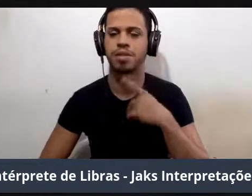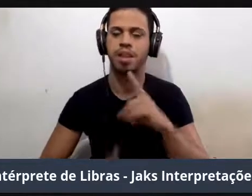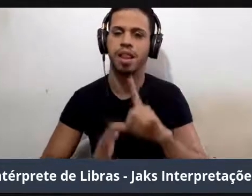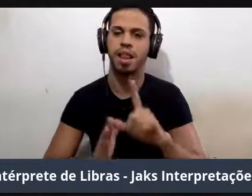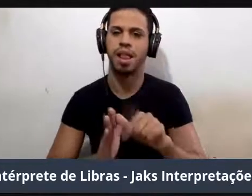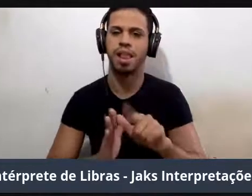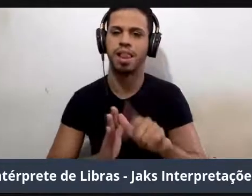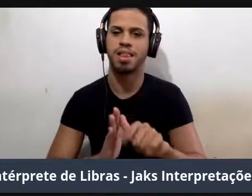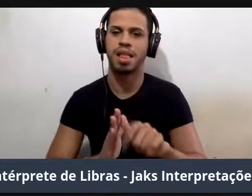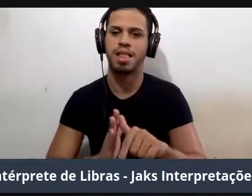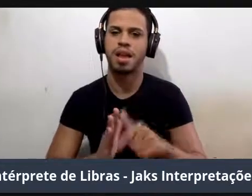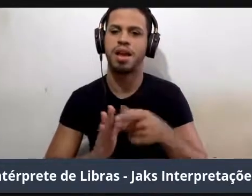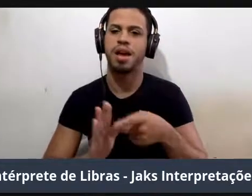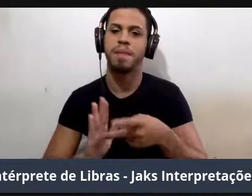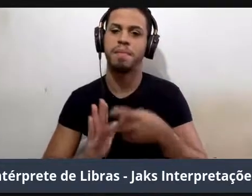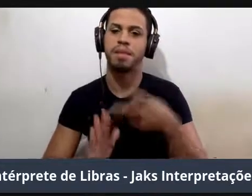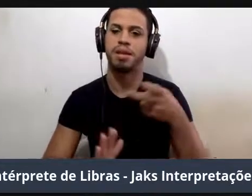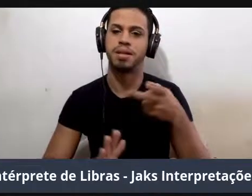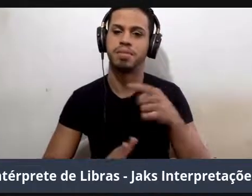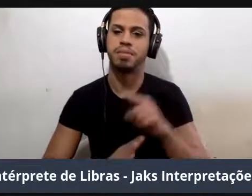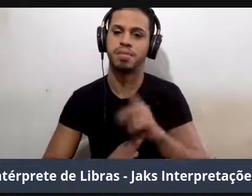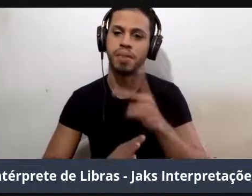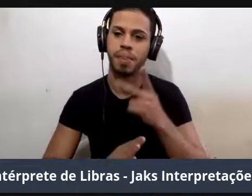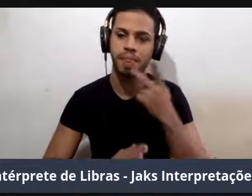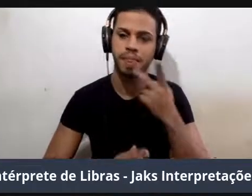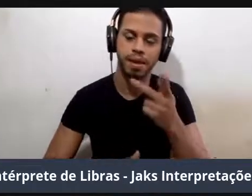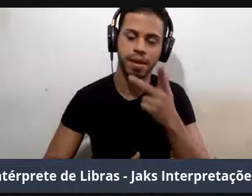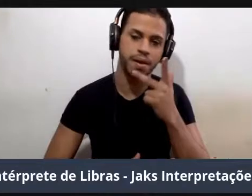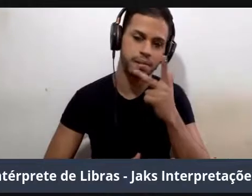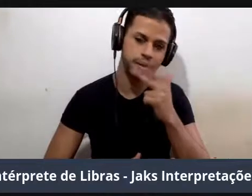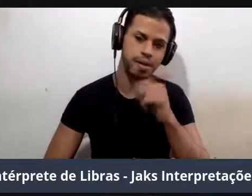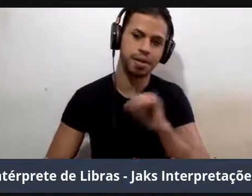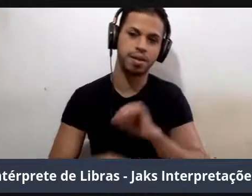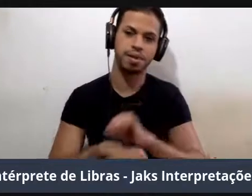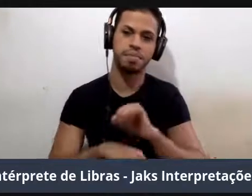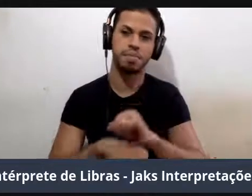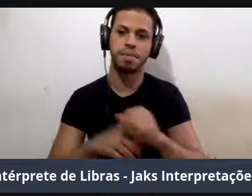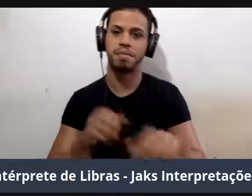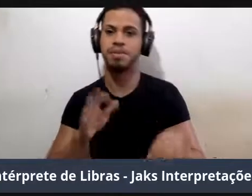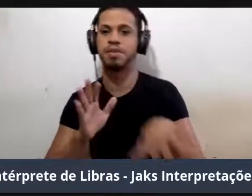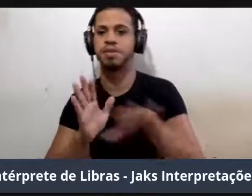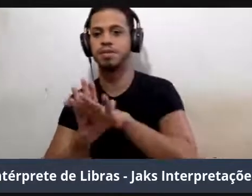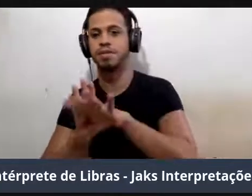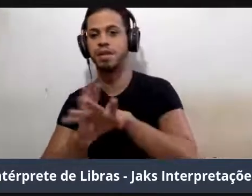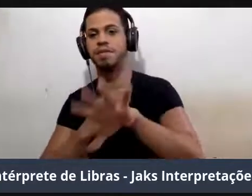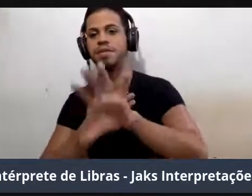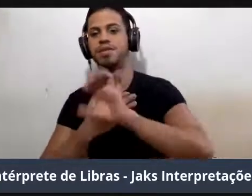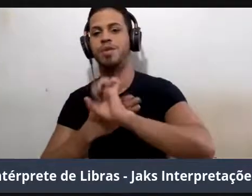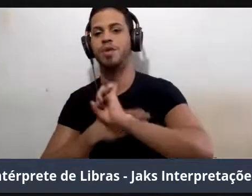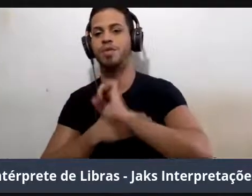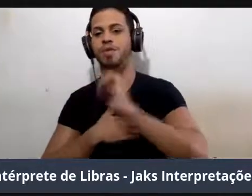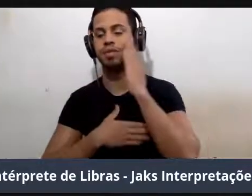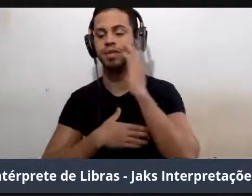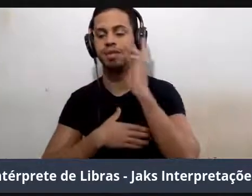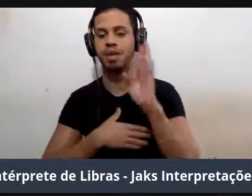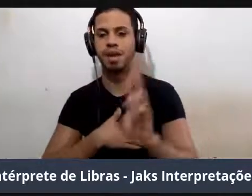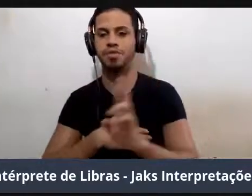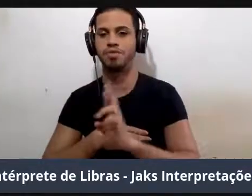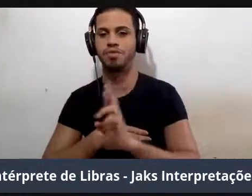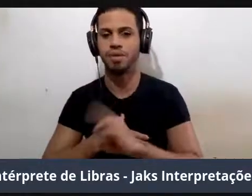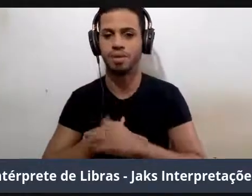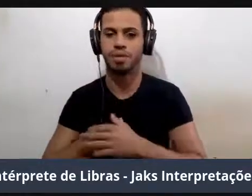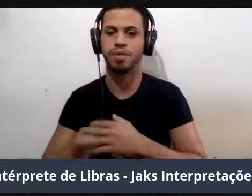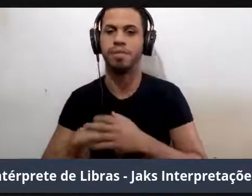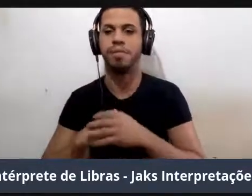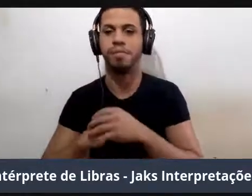quando eu falar, a gente dá um segundinho para chegar o áudio aí para você ouvir e responder, né? Mas deu para